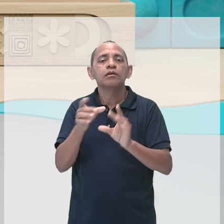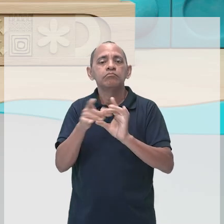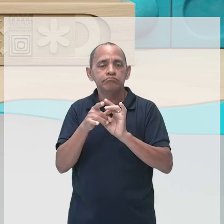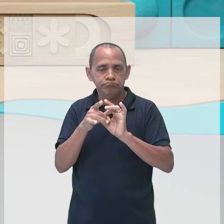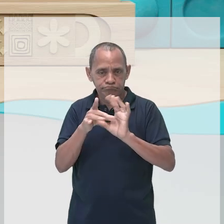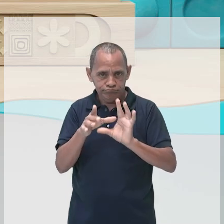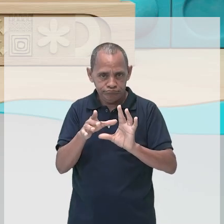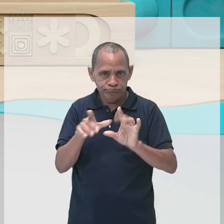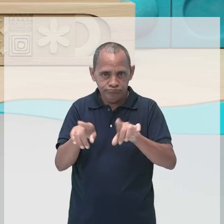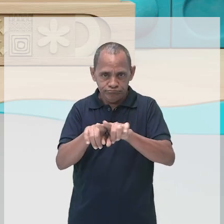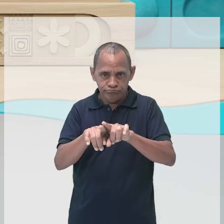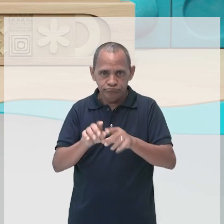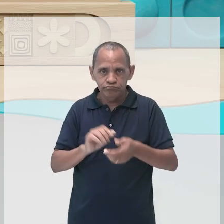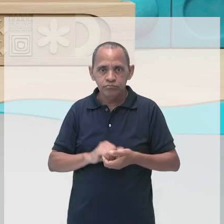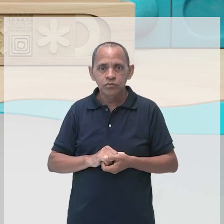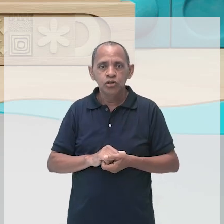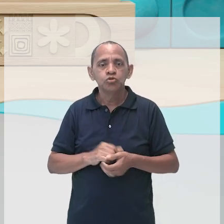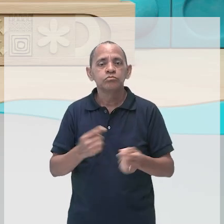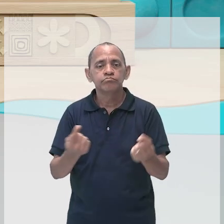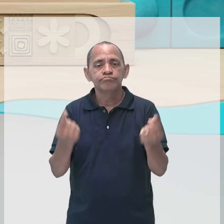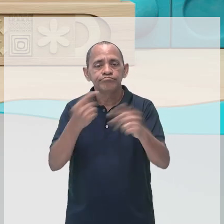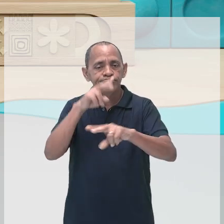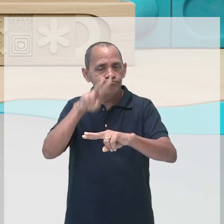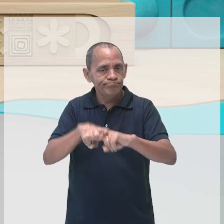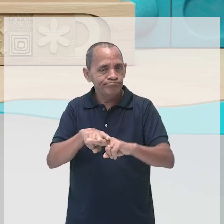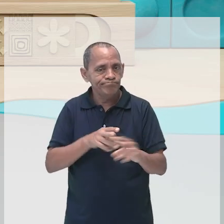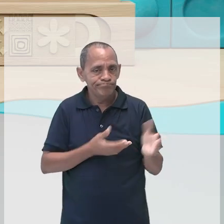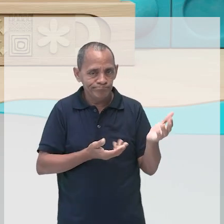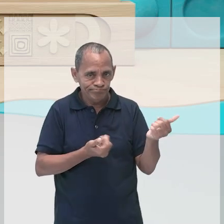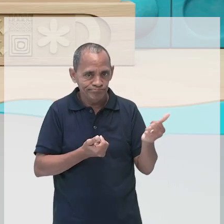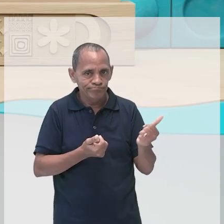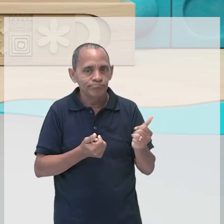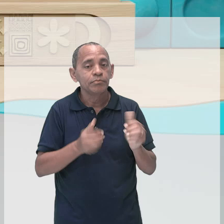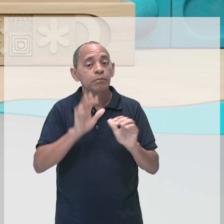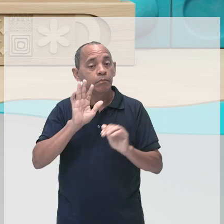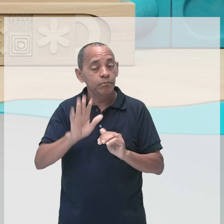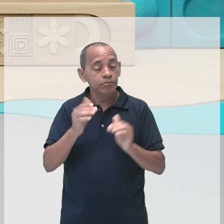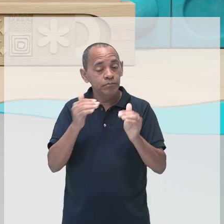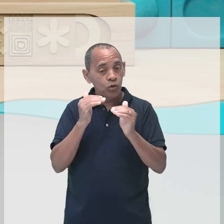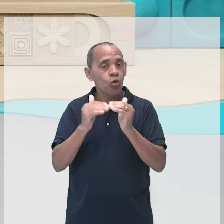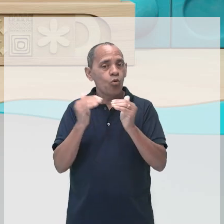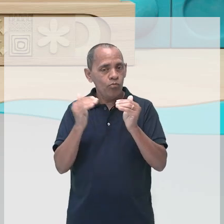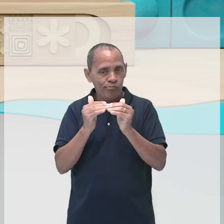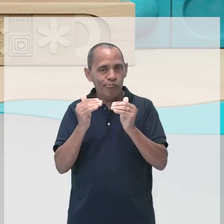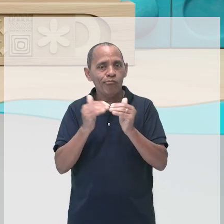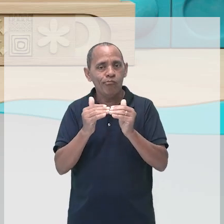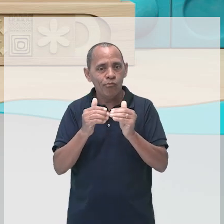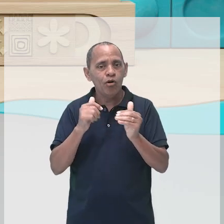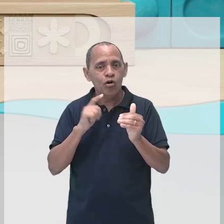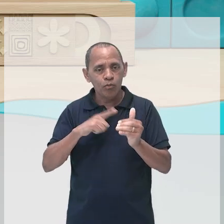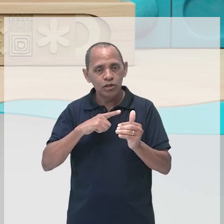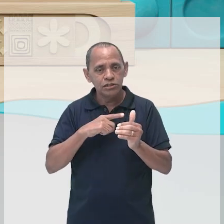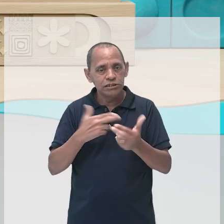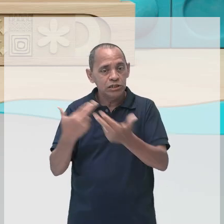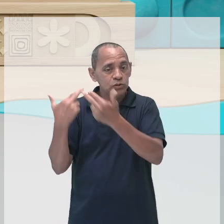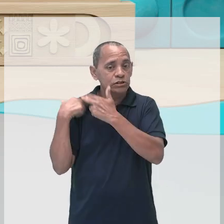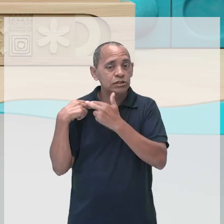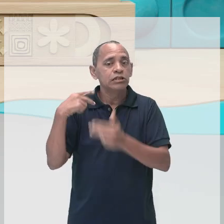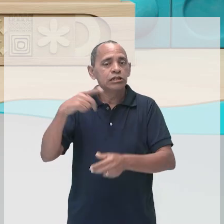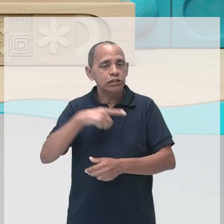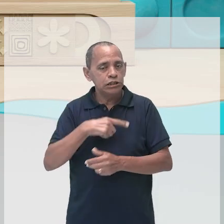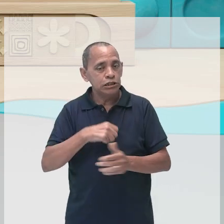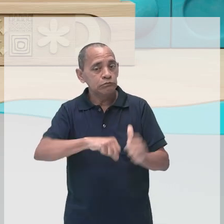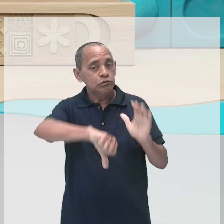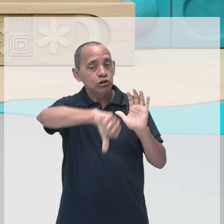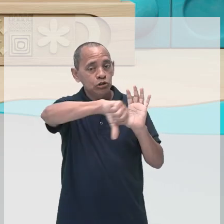que eu seja contrário à prisão de menores, concordo que é preciso responsabilizar adolescentes criminosos